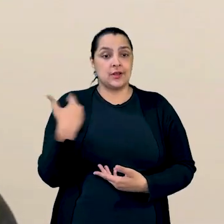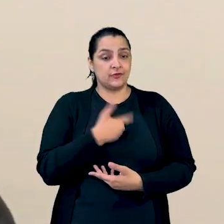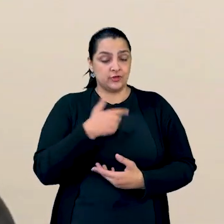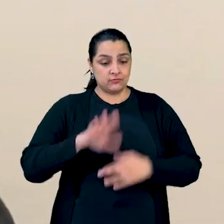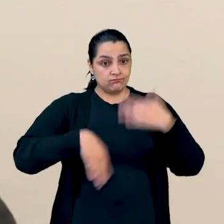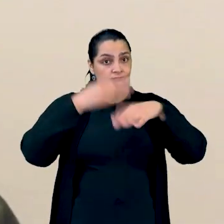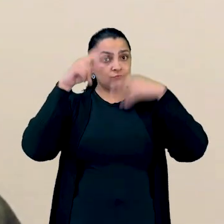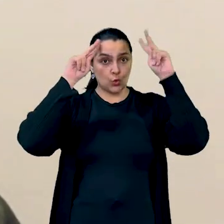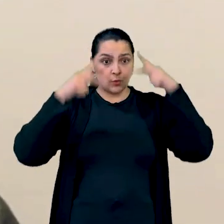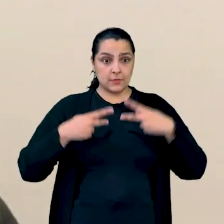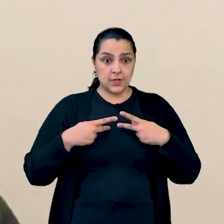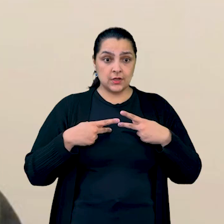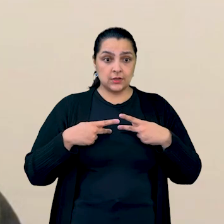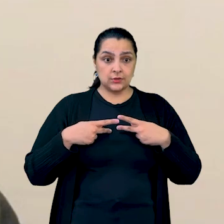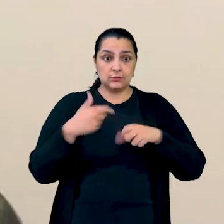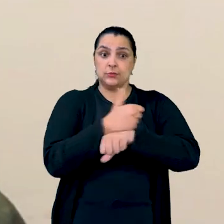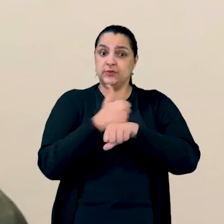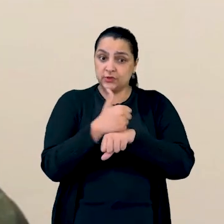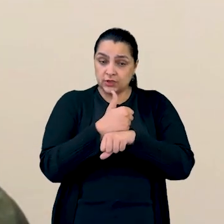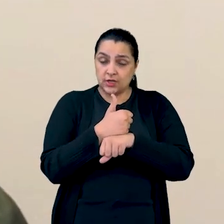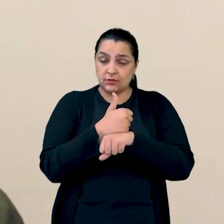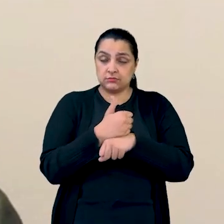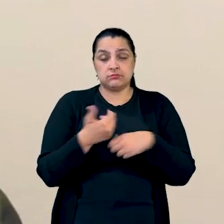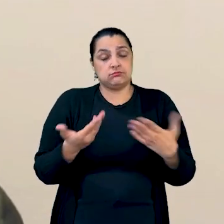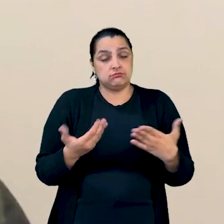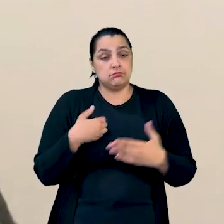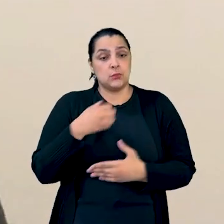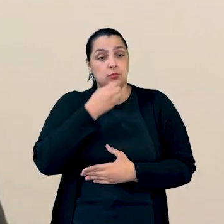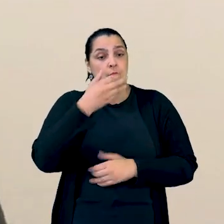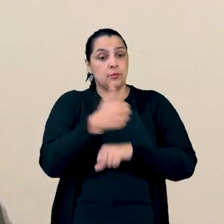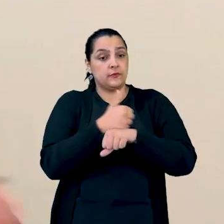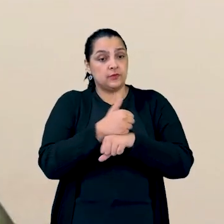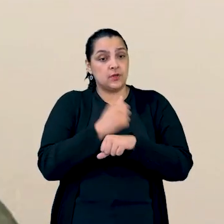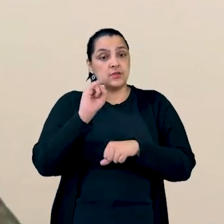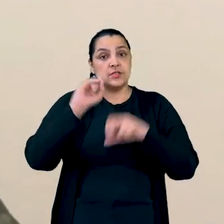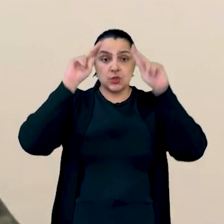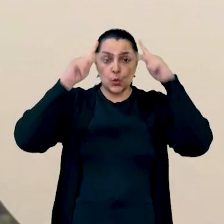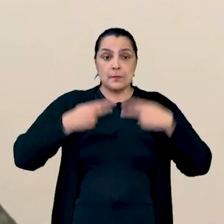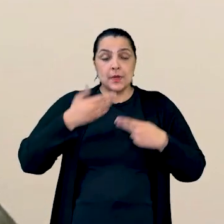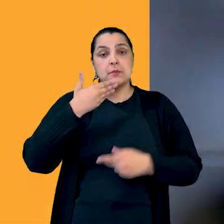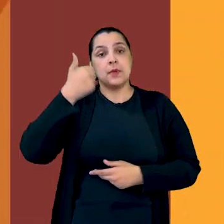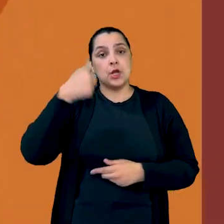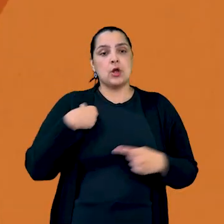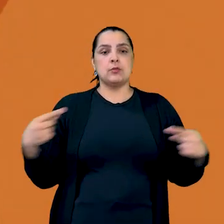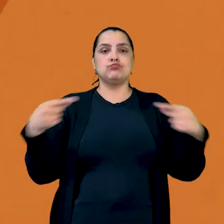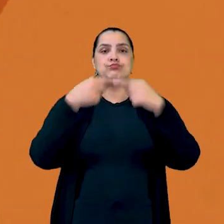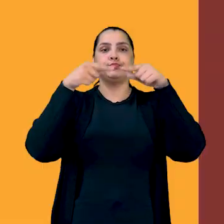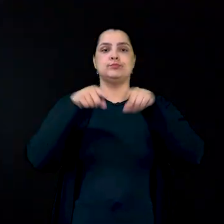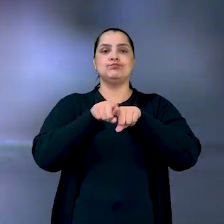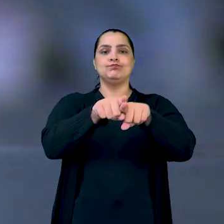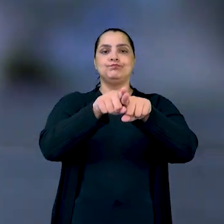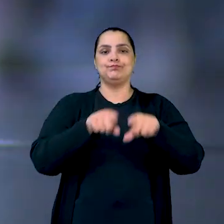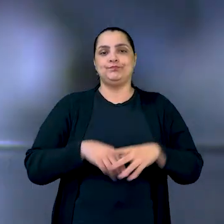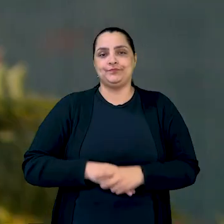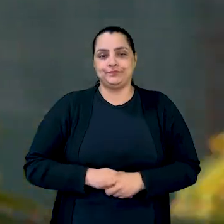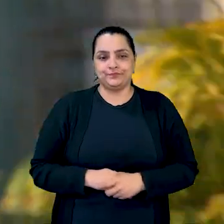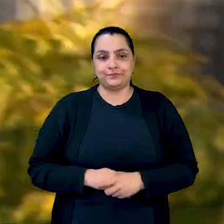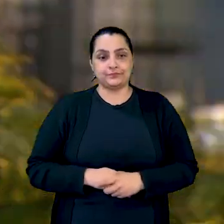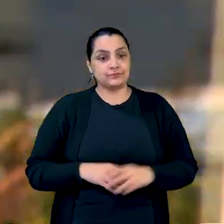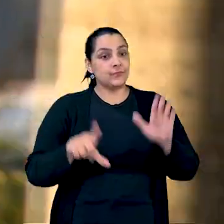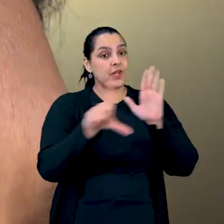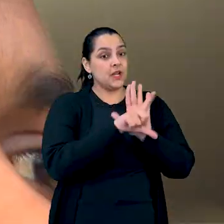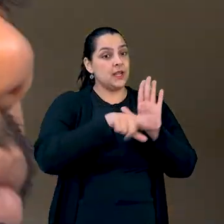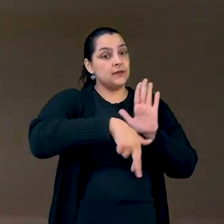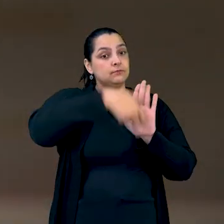gente se desenvolver enquanto ser humano, né, enquanto profissional, porque se eu vou ser um bom profissional, se eu ser um bom ser humano. No Brasil,